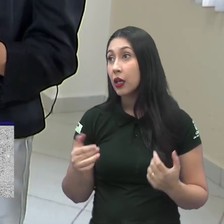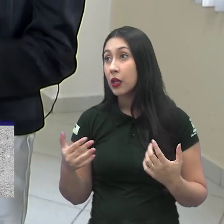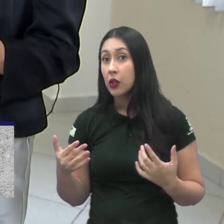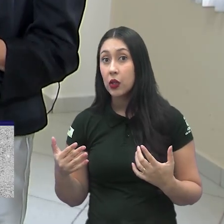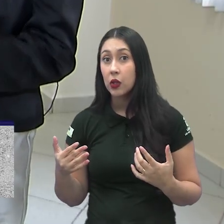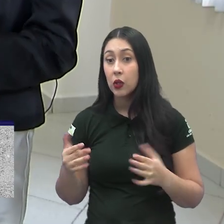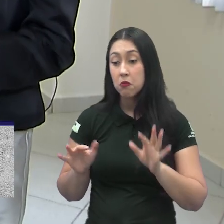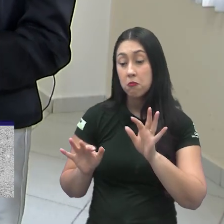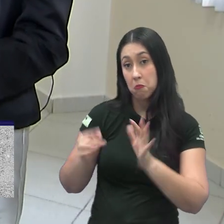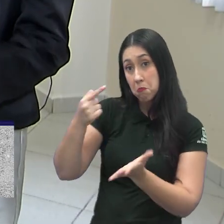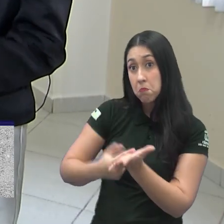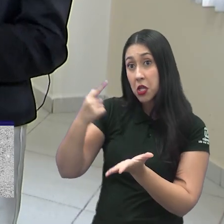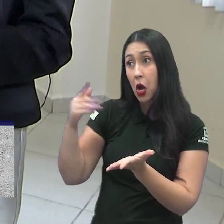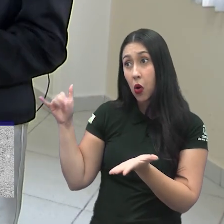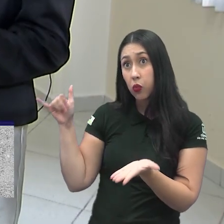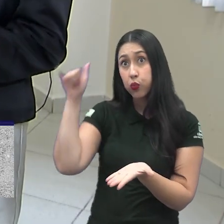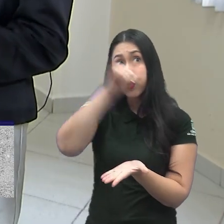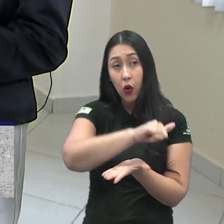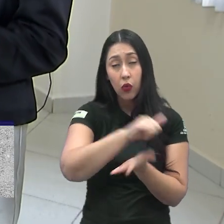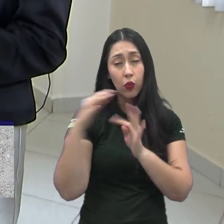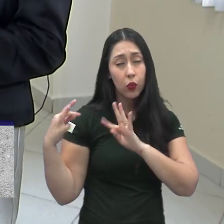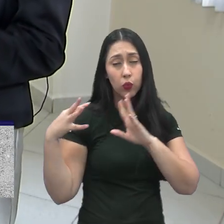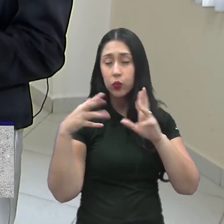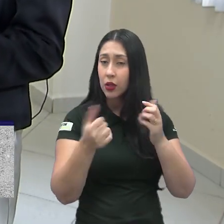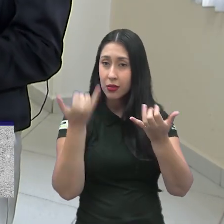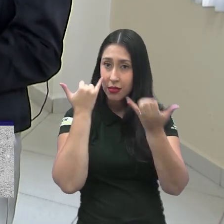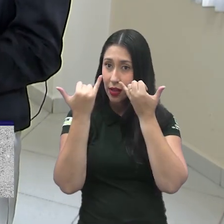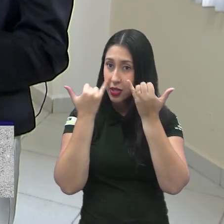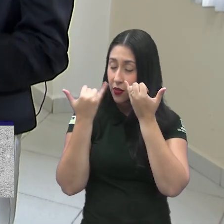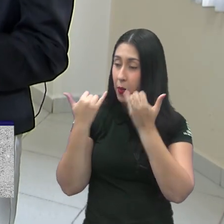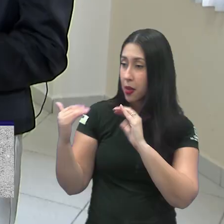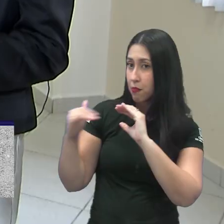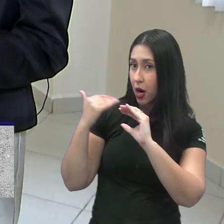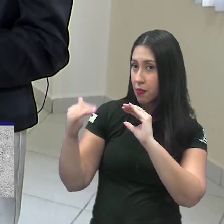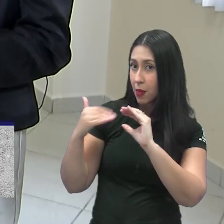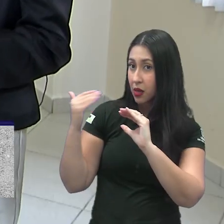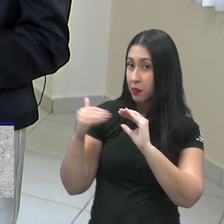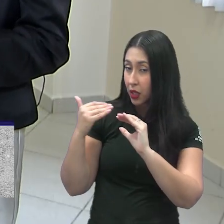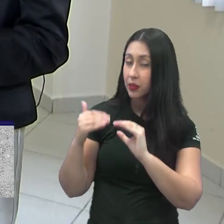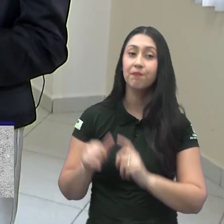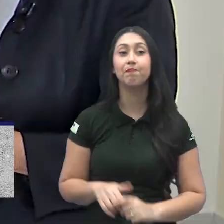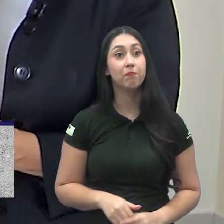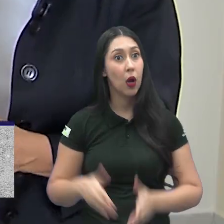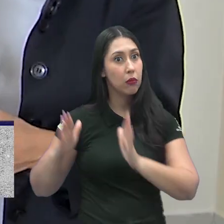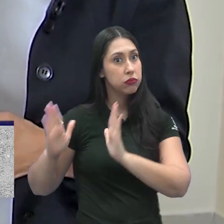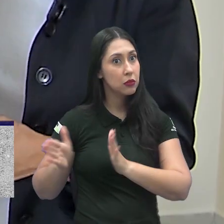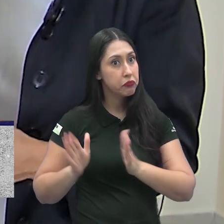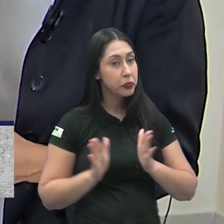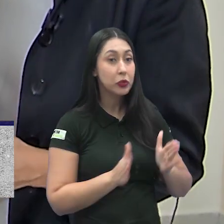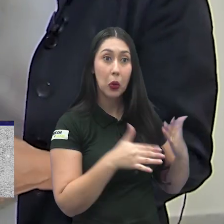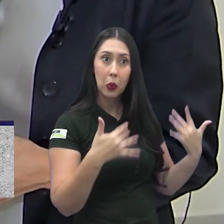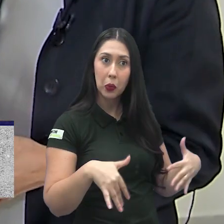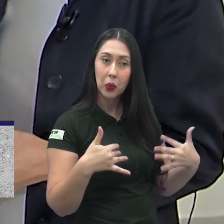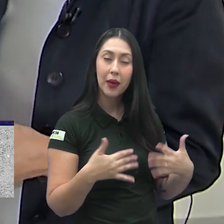marcar o voo, todas as informações que nós recebemos como um pré-alerta. Muitos processos,